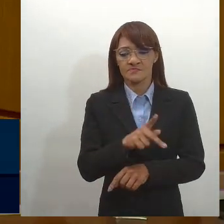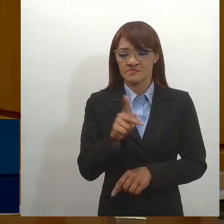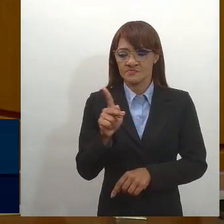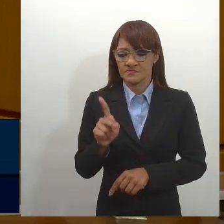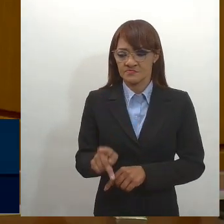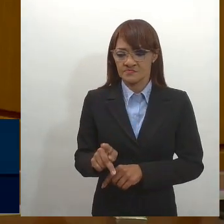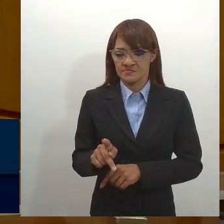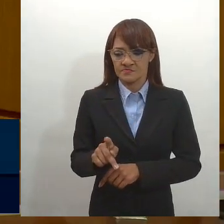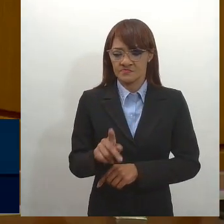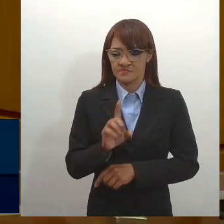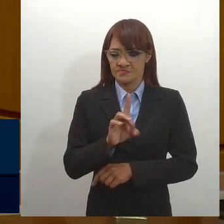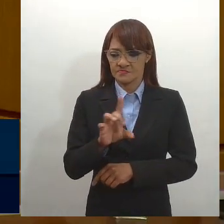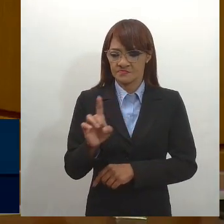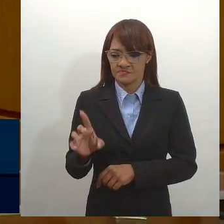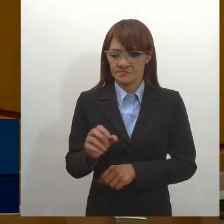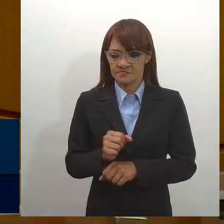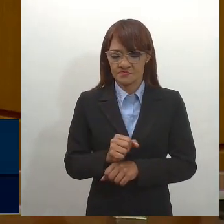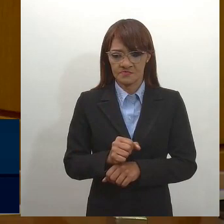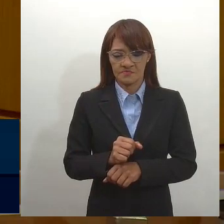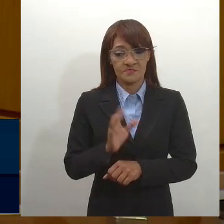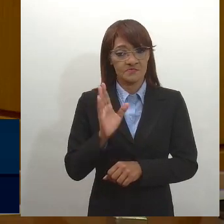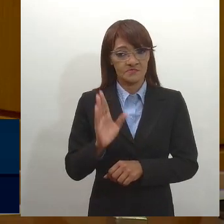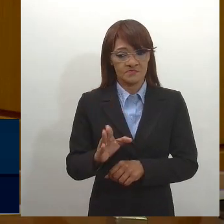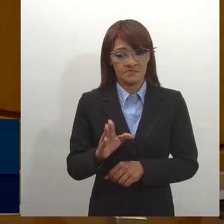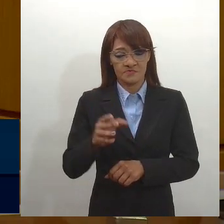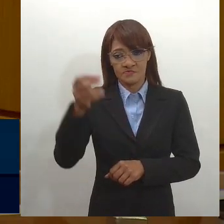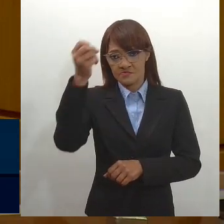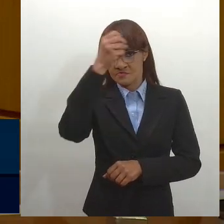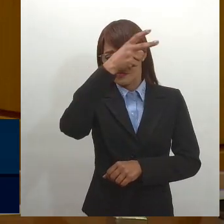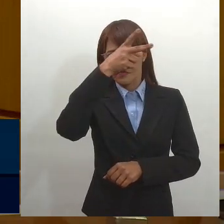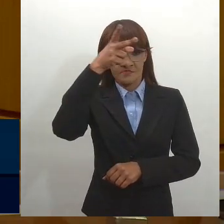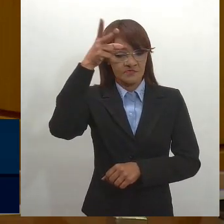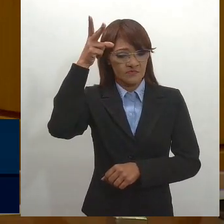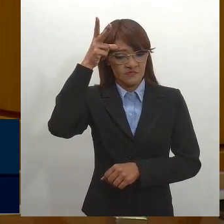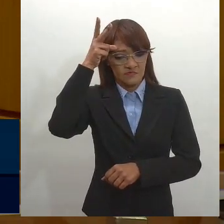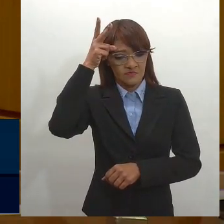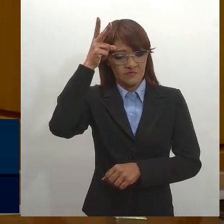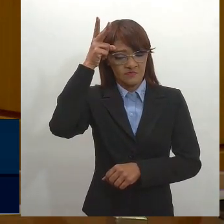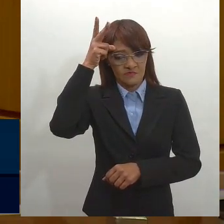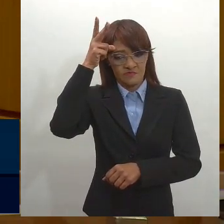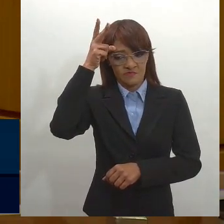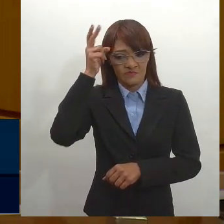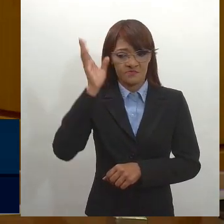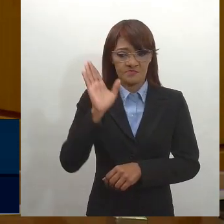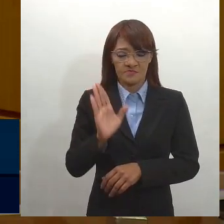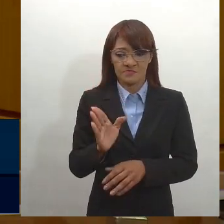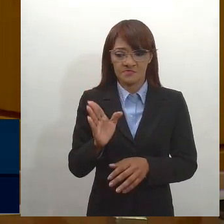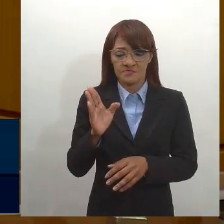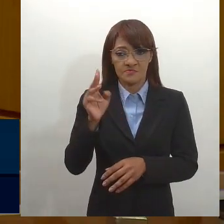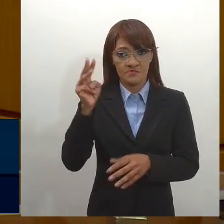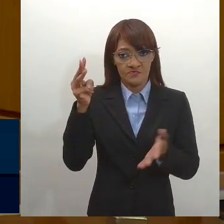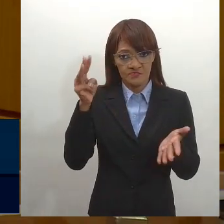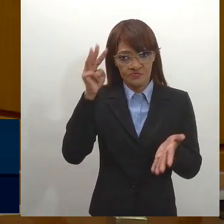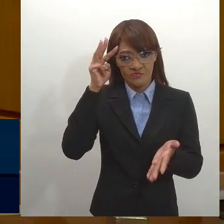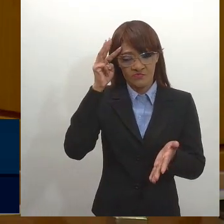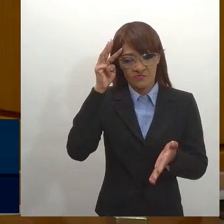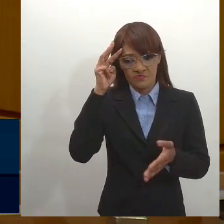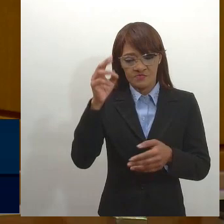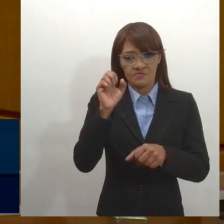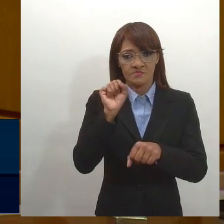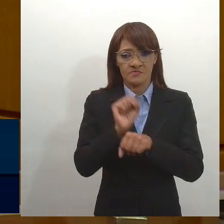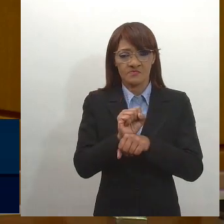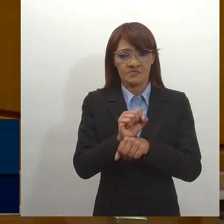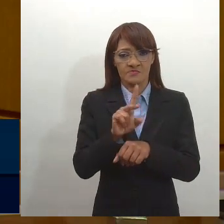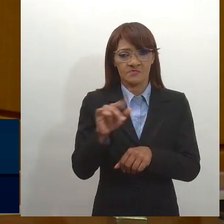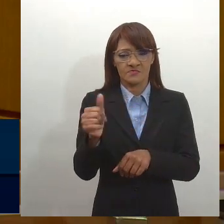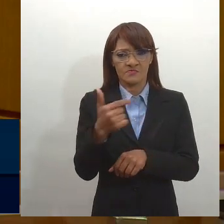municipal estão em paralisação desde esta terça-feira, dia 29, em luta